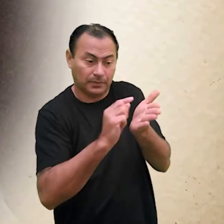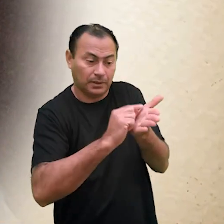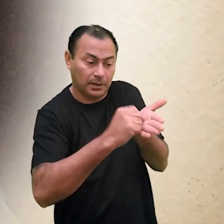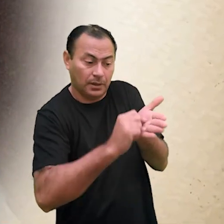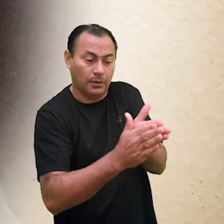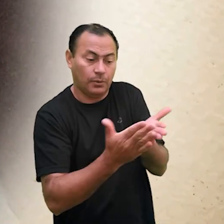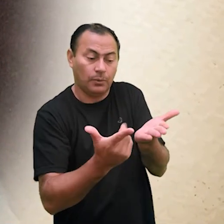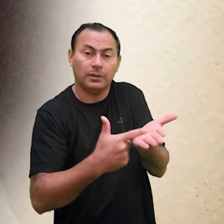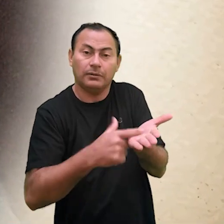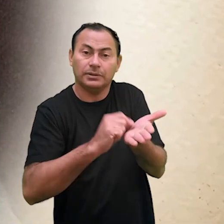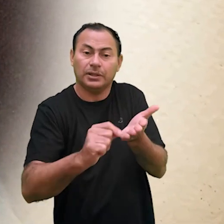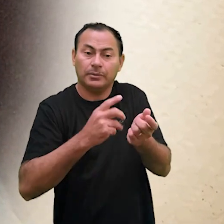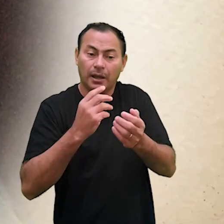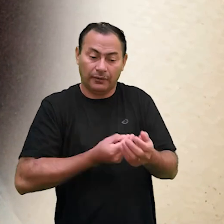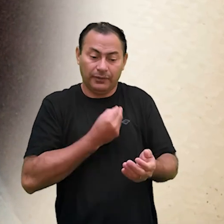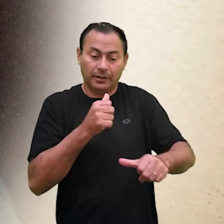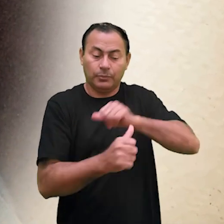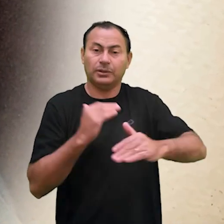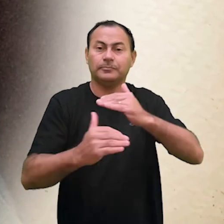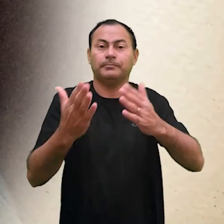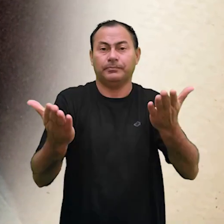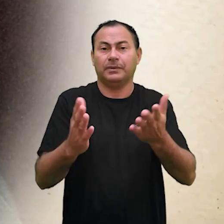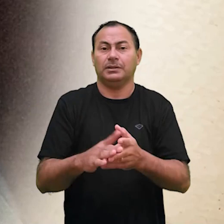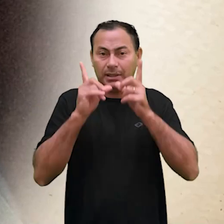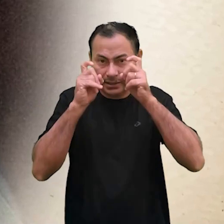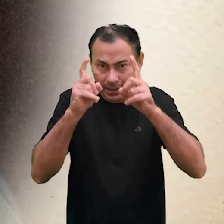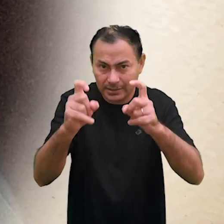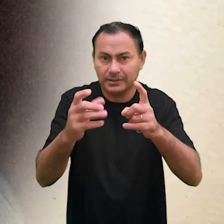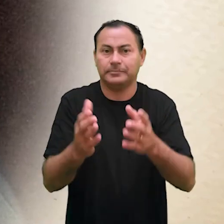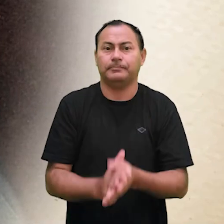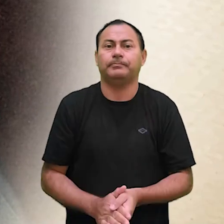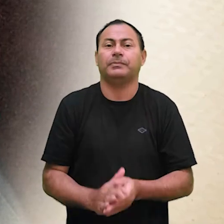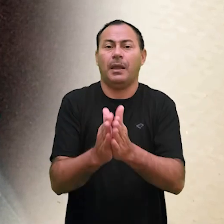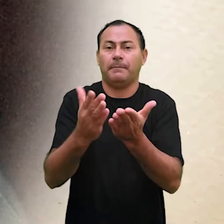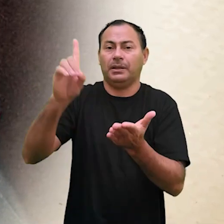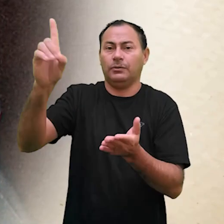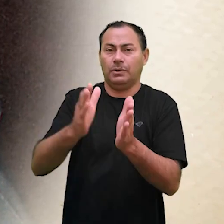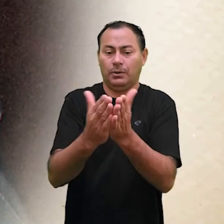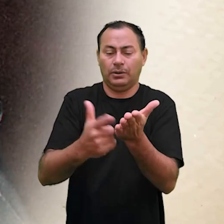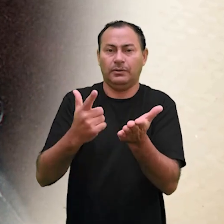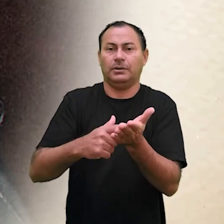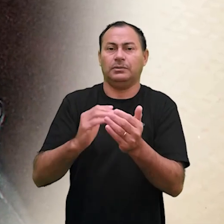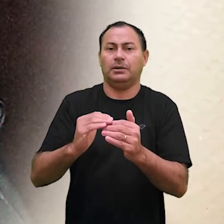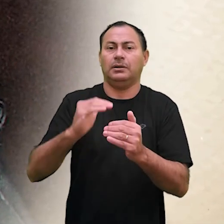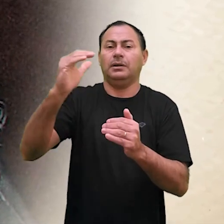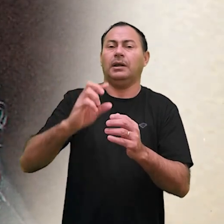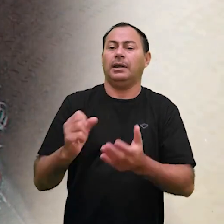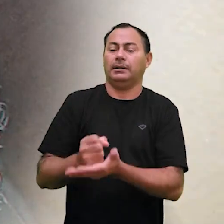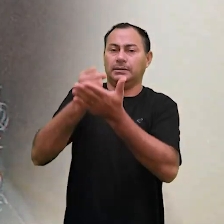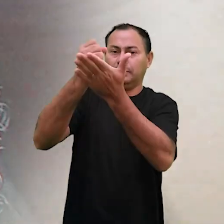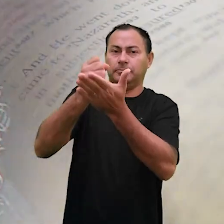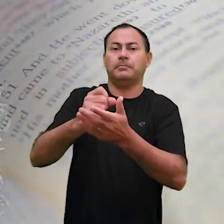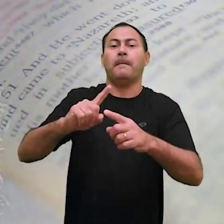tenha dito, a vida muda e desenvolve? Isso é muito interessante. A Bíblia é o